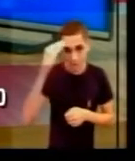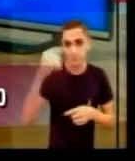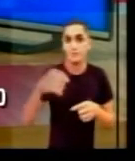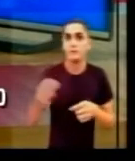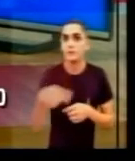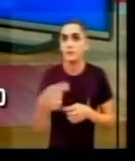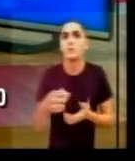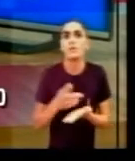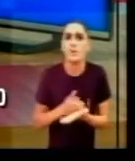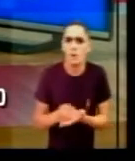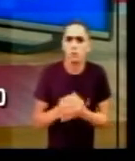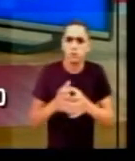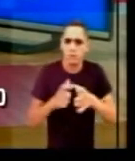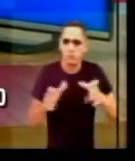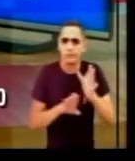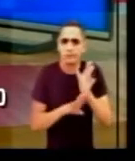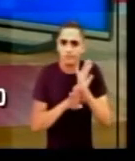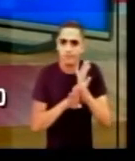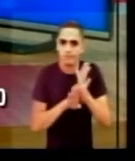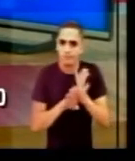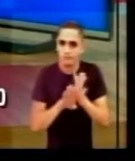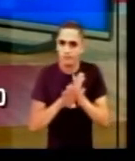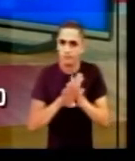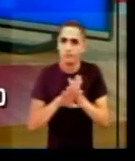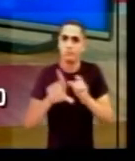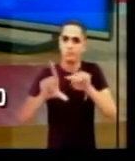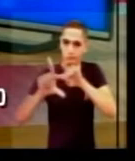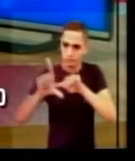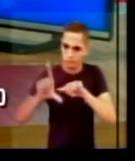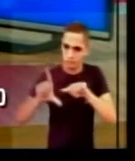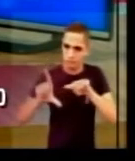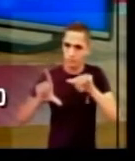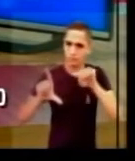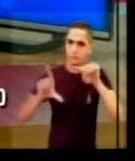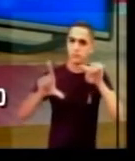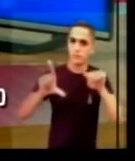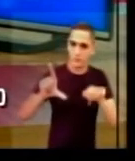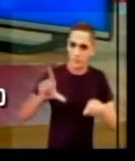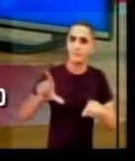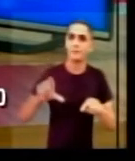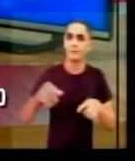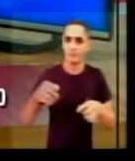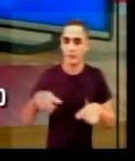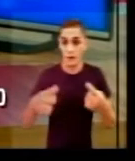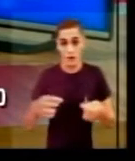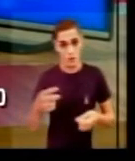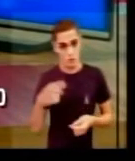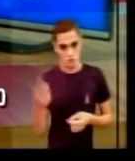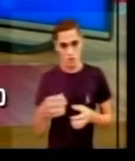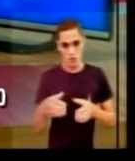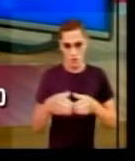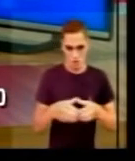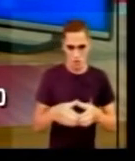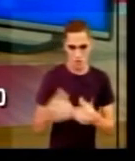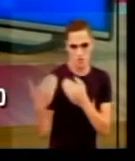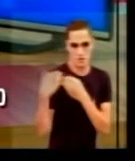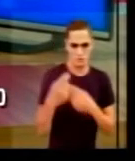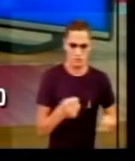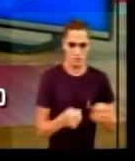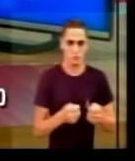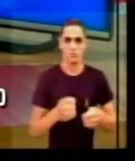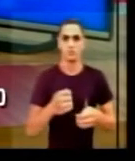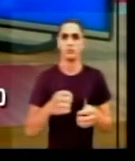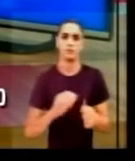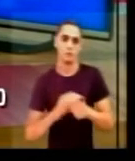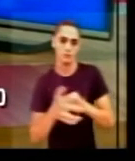mantendo um platô, mas um platô alto que nós da Secretaria, do Comitê, achamos elevados